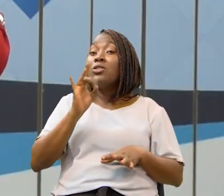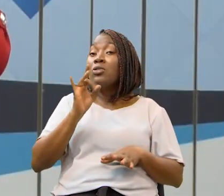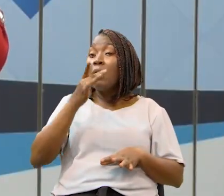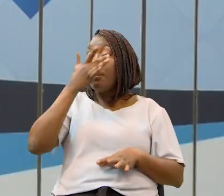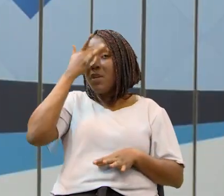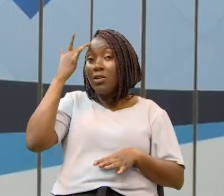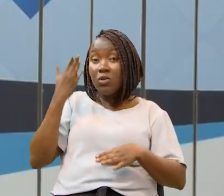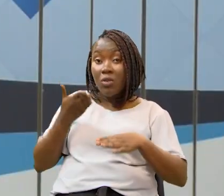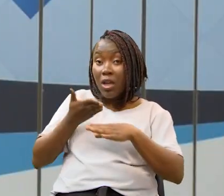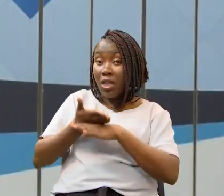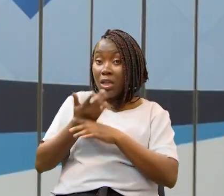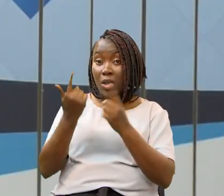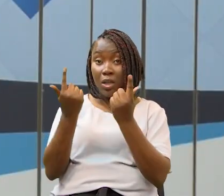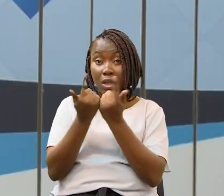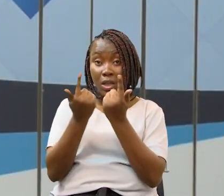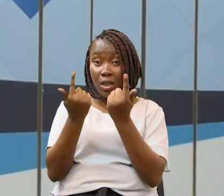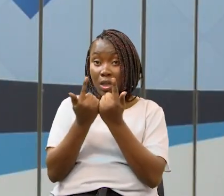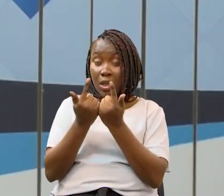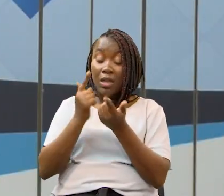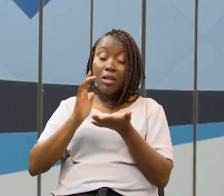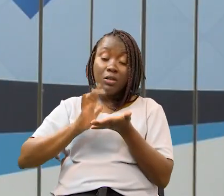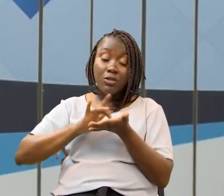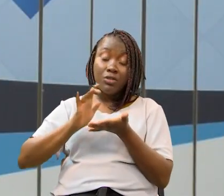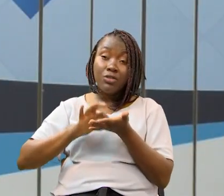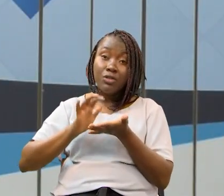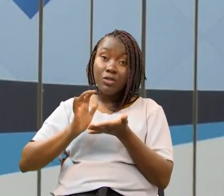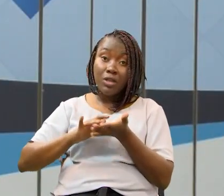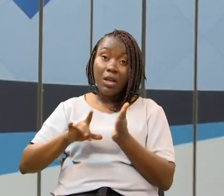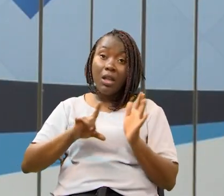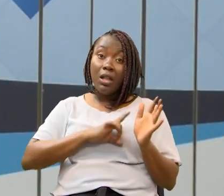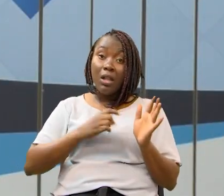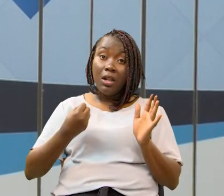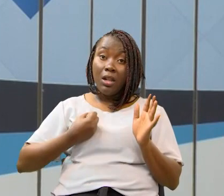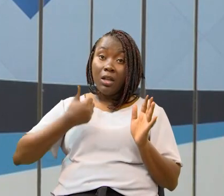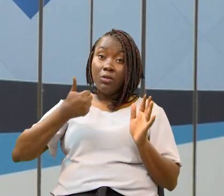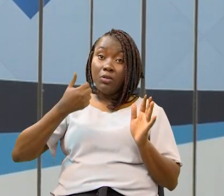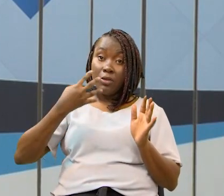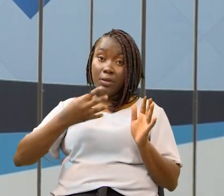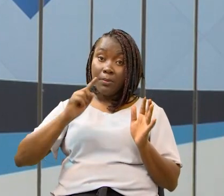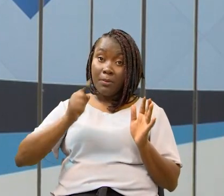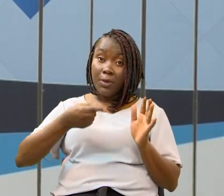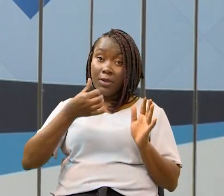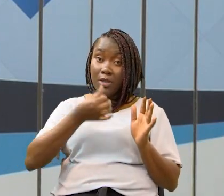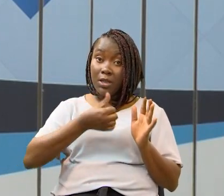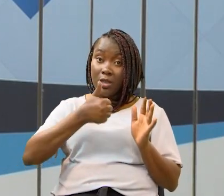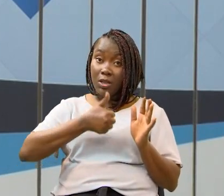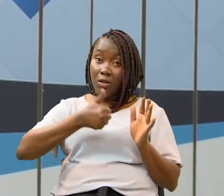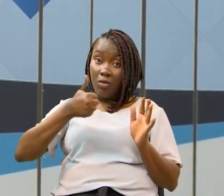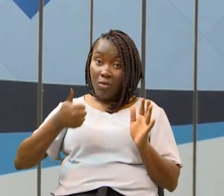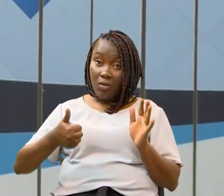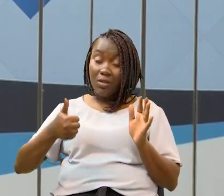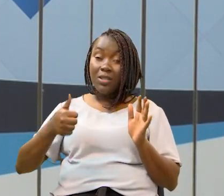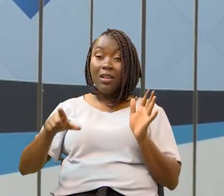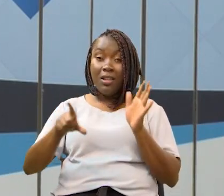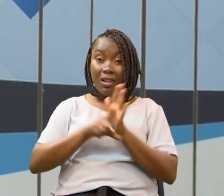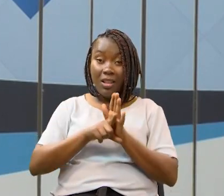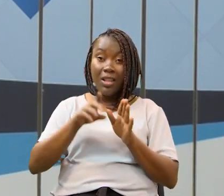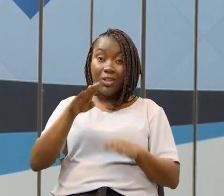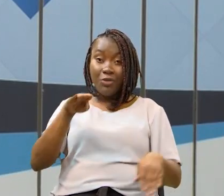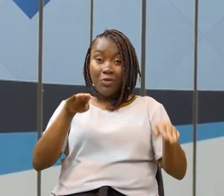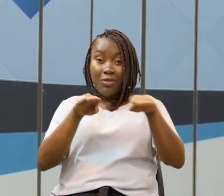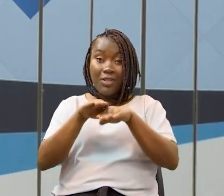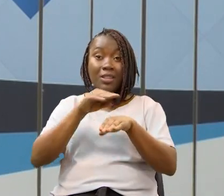só a pessoa ir até o Google, né? Digitar lá a lei 14.611, né? Lei de